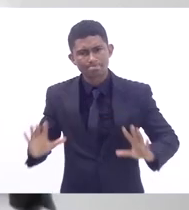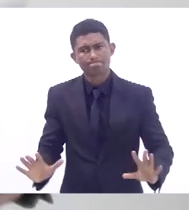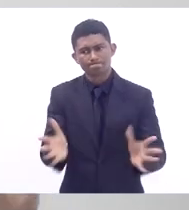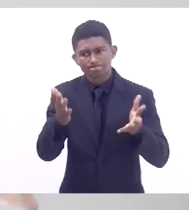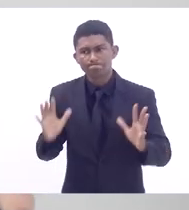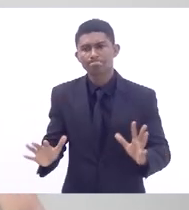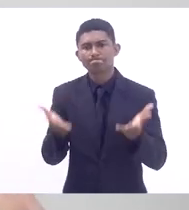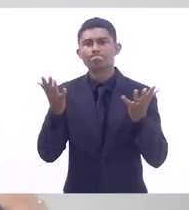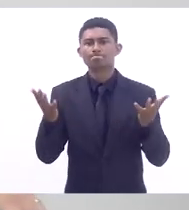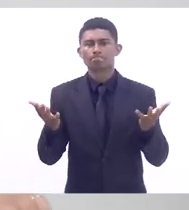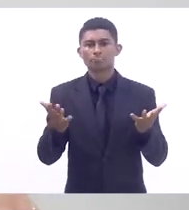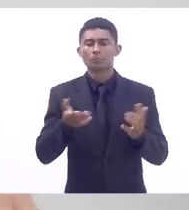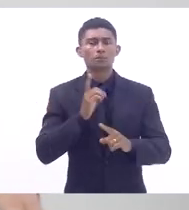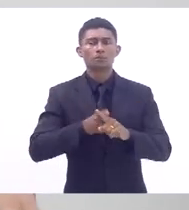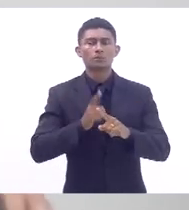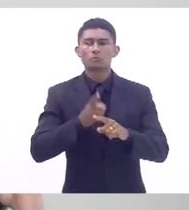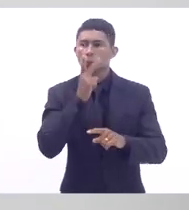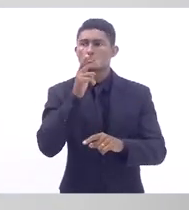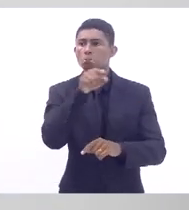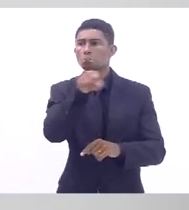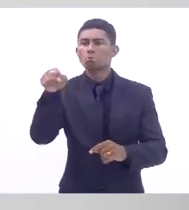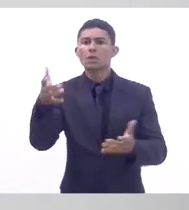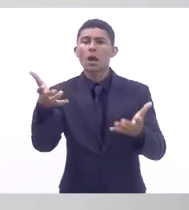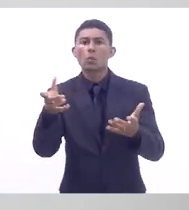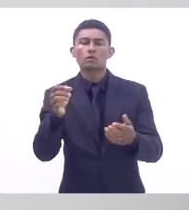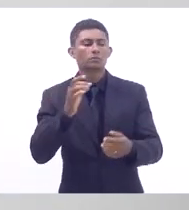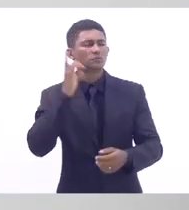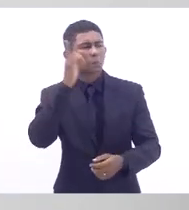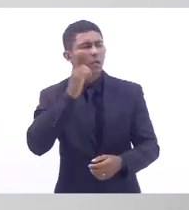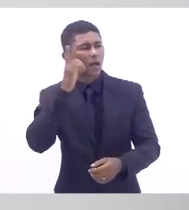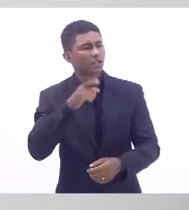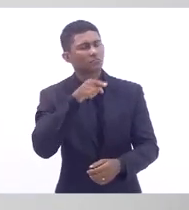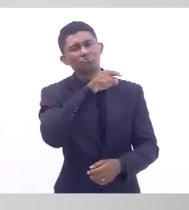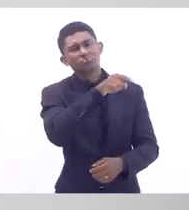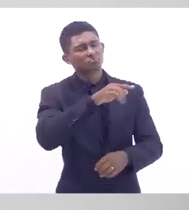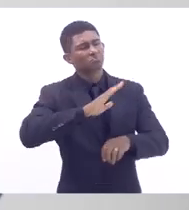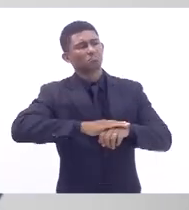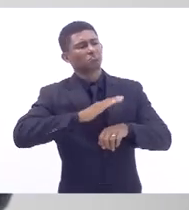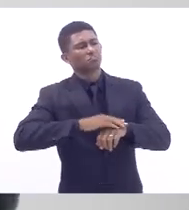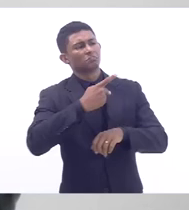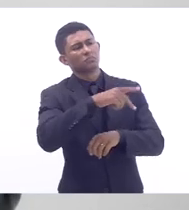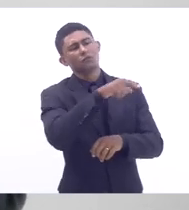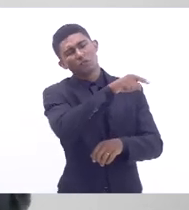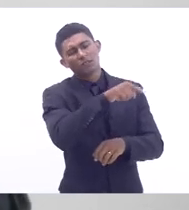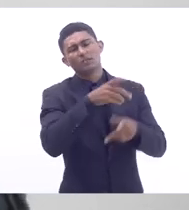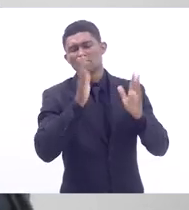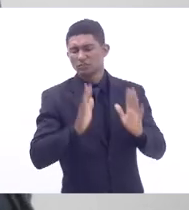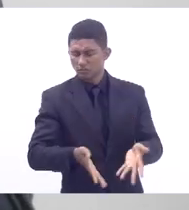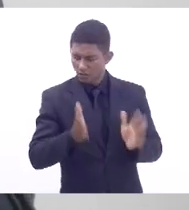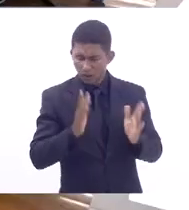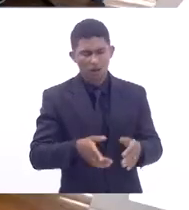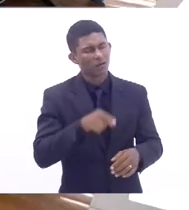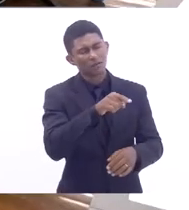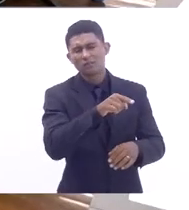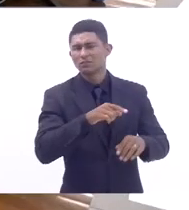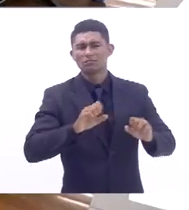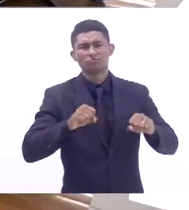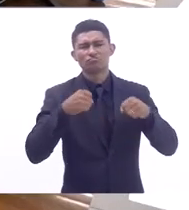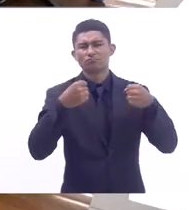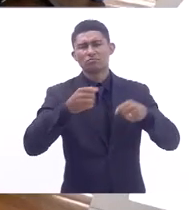senão parece que eles querem transformar tudo como se o deputado fosse um despachantes Ana você já fez a Sua cota né